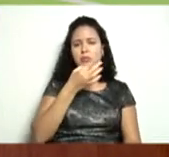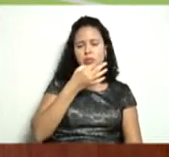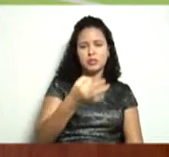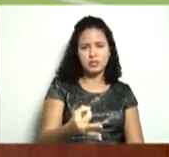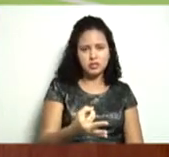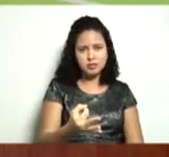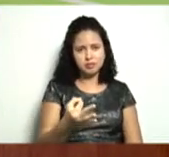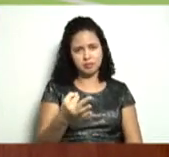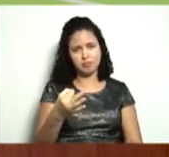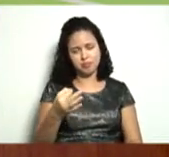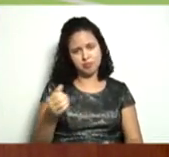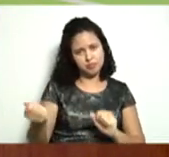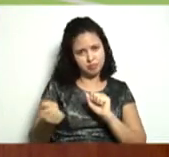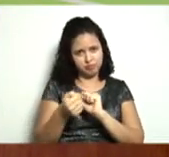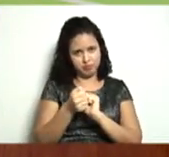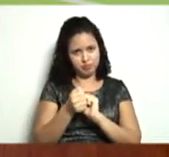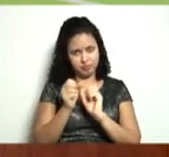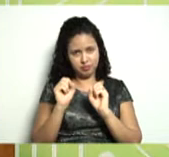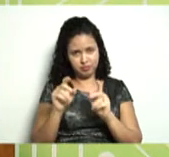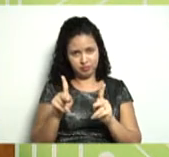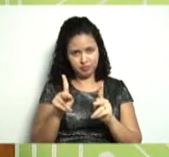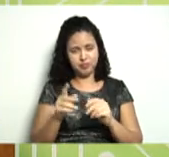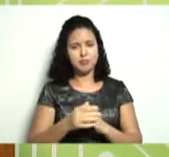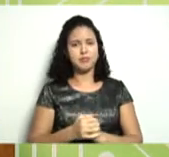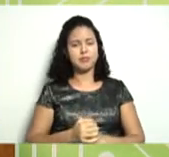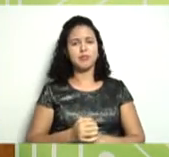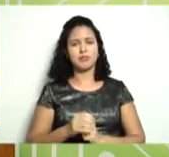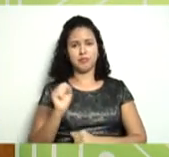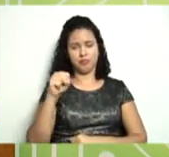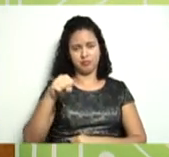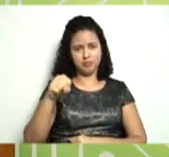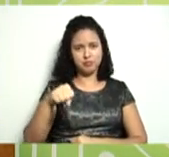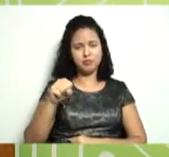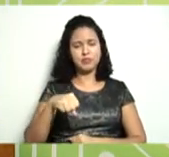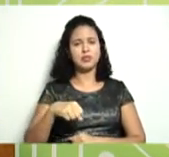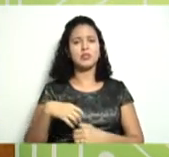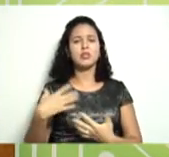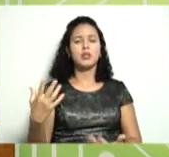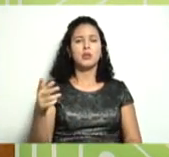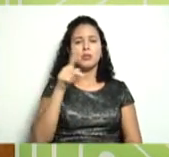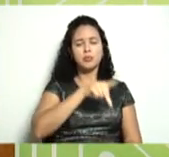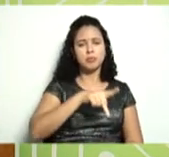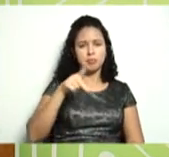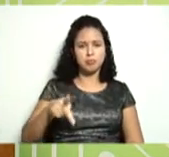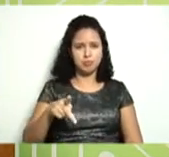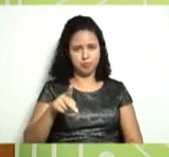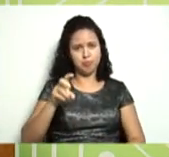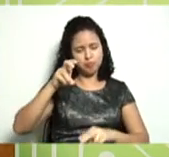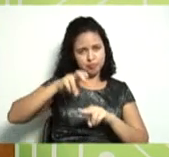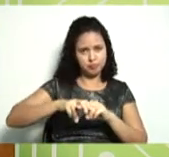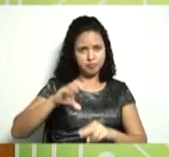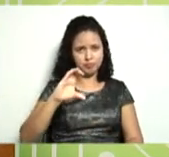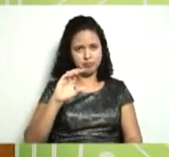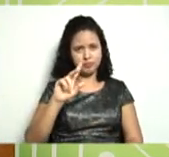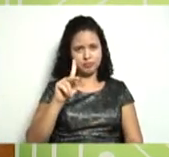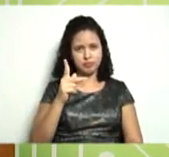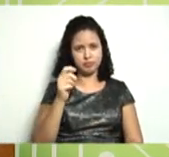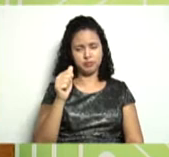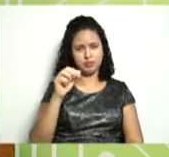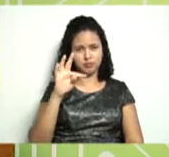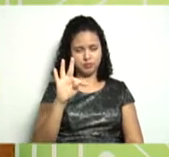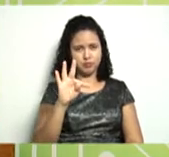A gente está conectado. Isso aí, professor Ziomar está conosco no chat e nós vamos começar contando